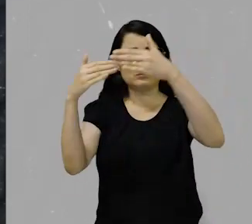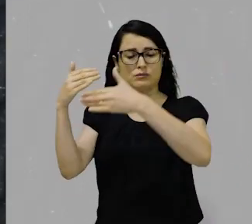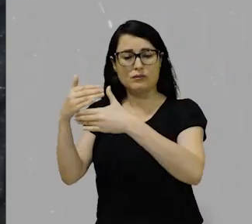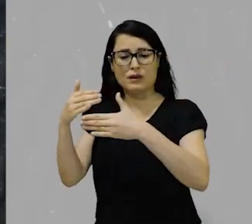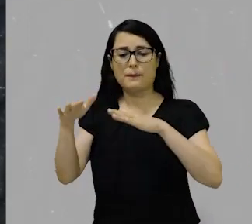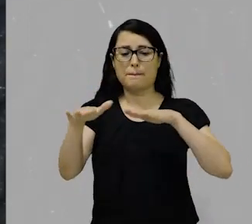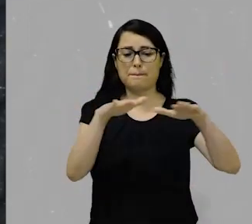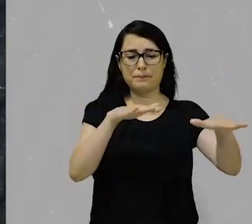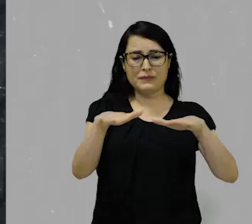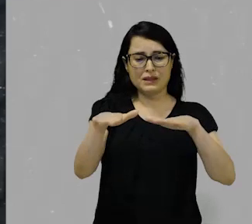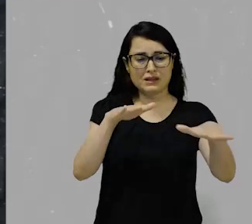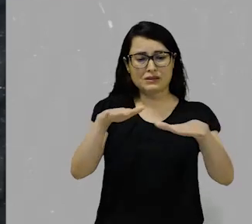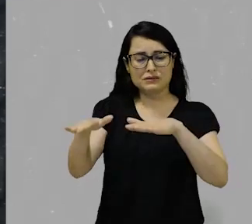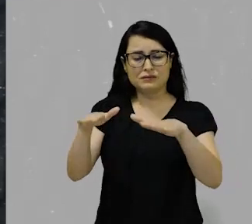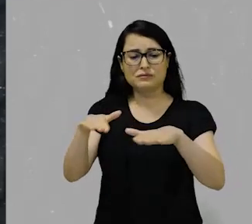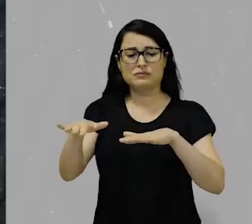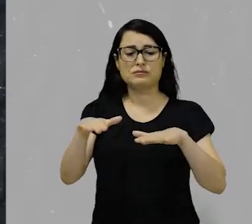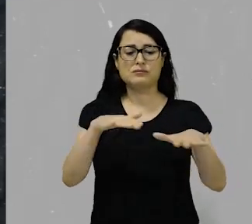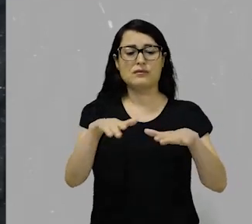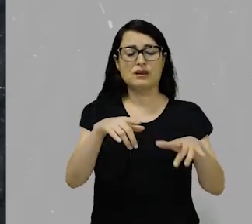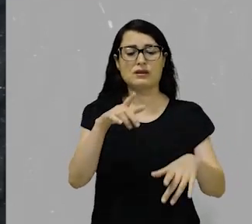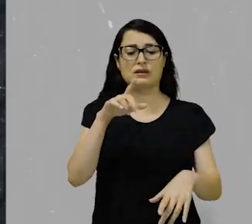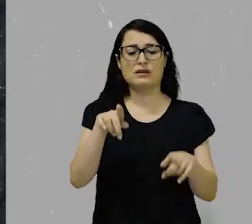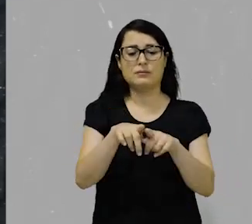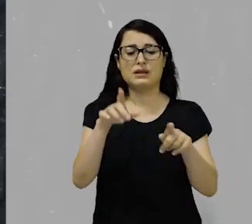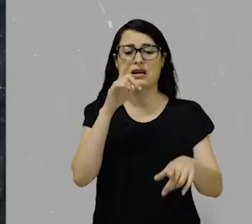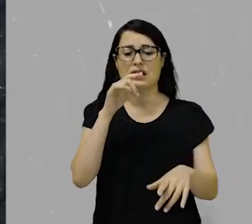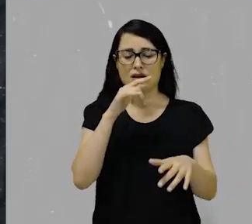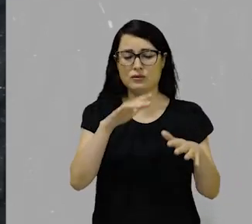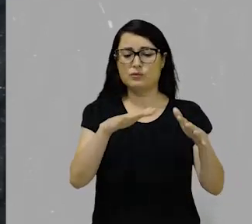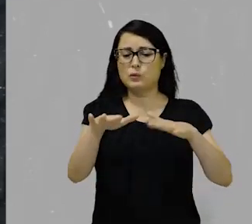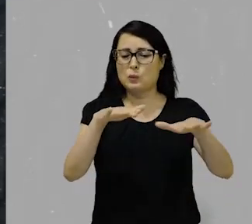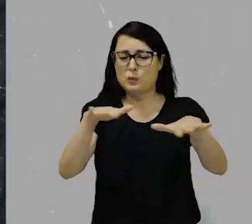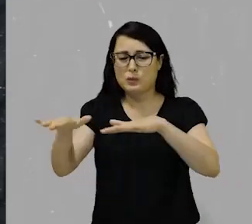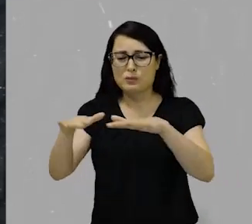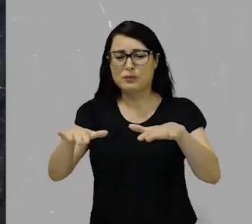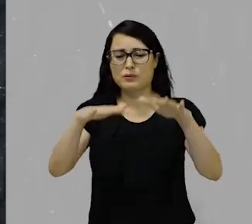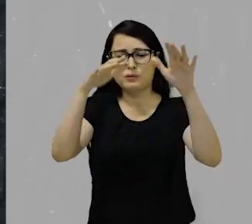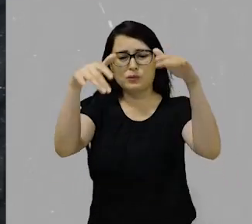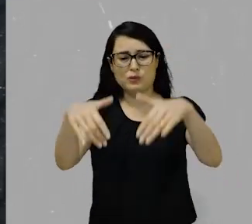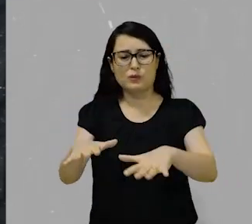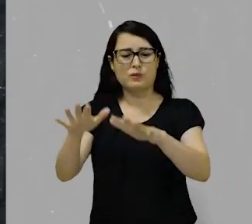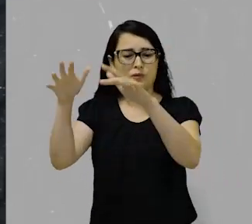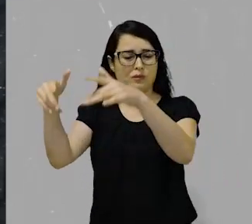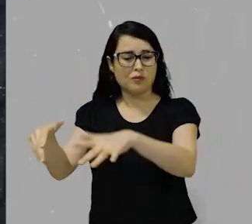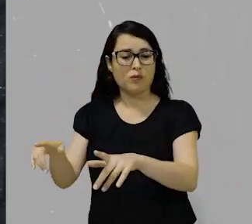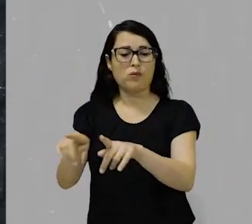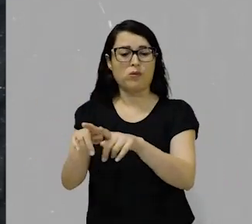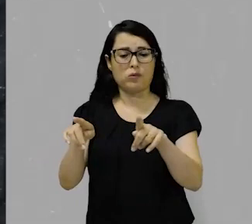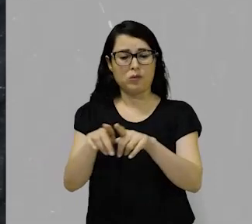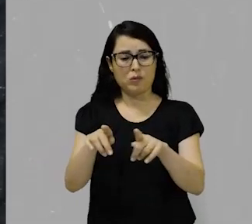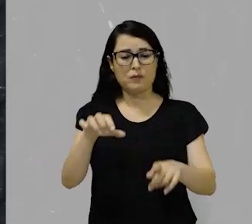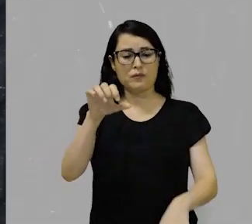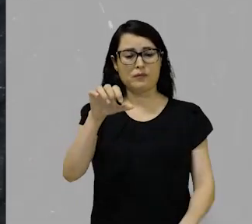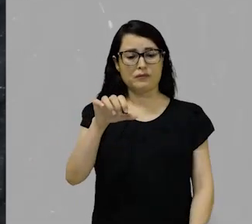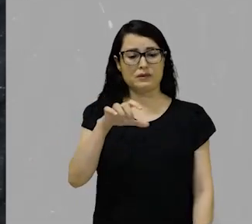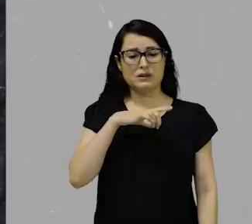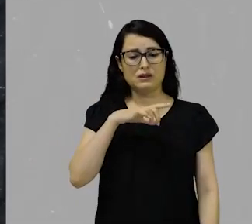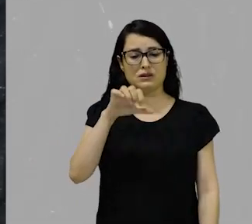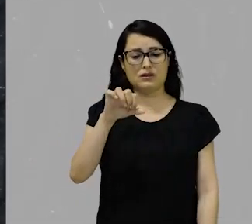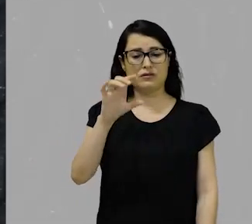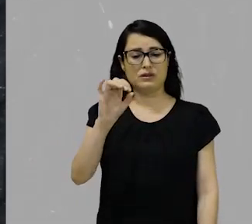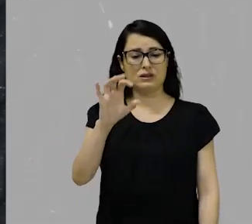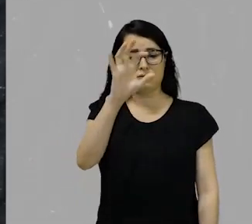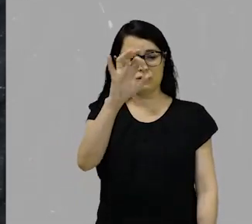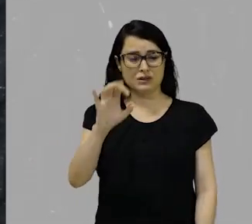região constante, né, em terremotos e tsunamis. O Círculo de Fogo é responsável por cerca de 90% dos abalos